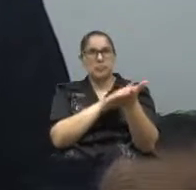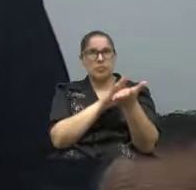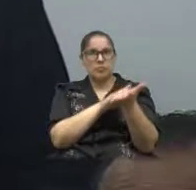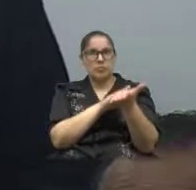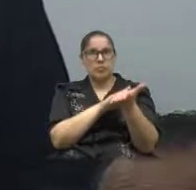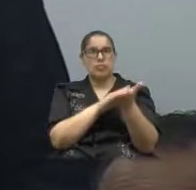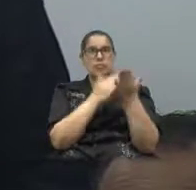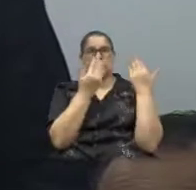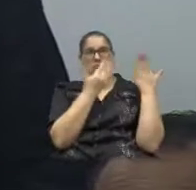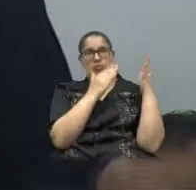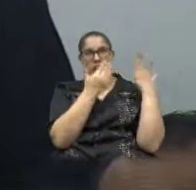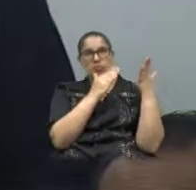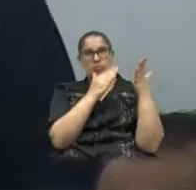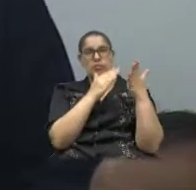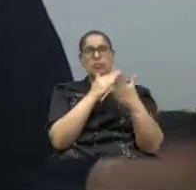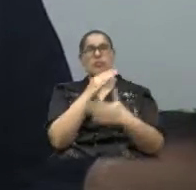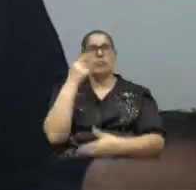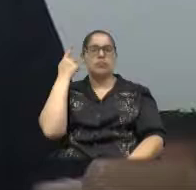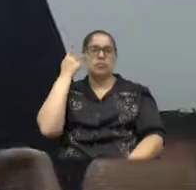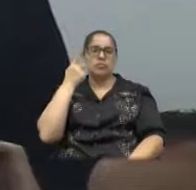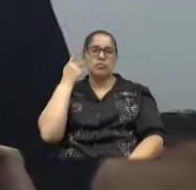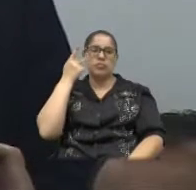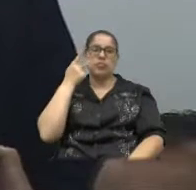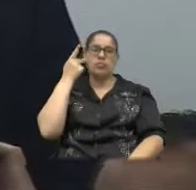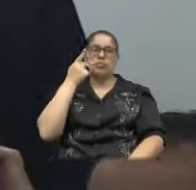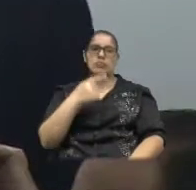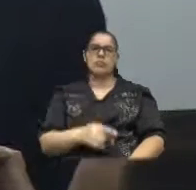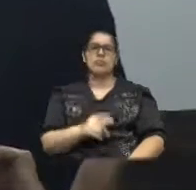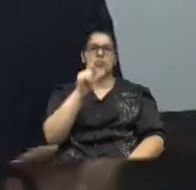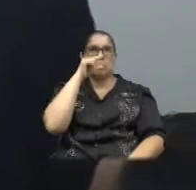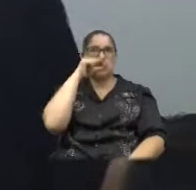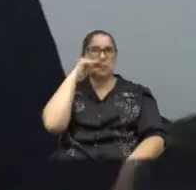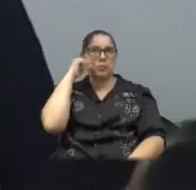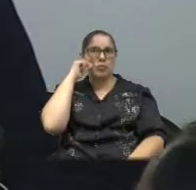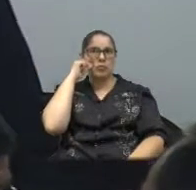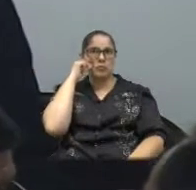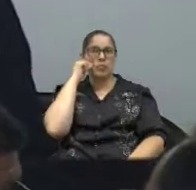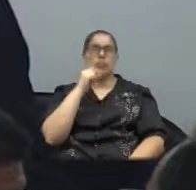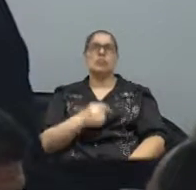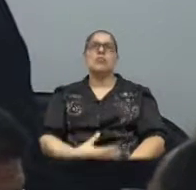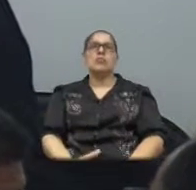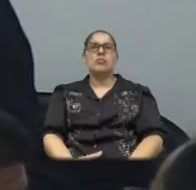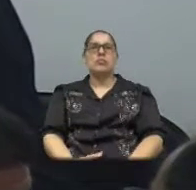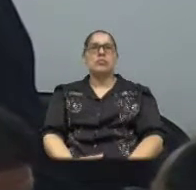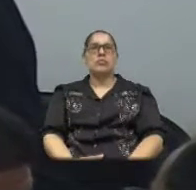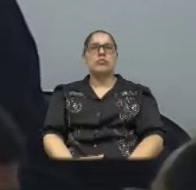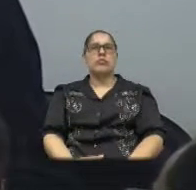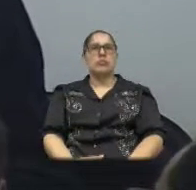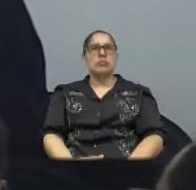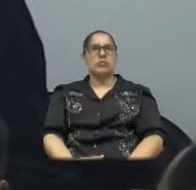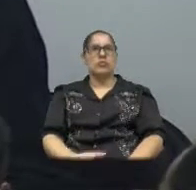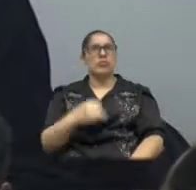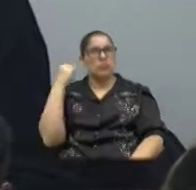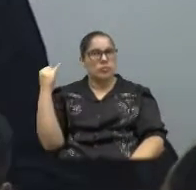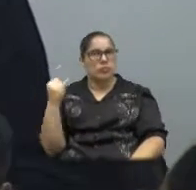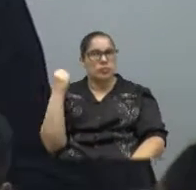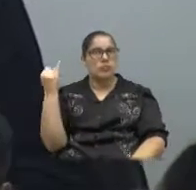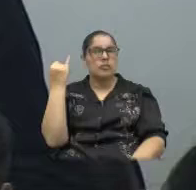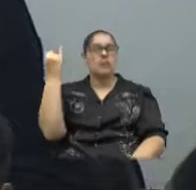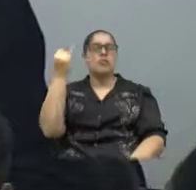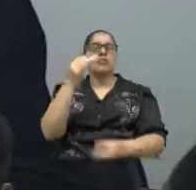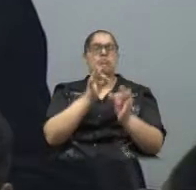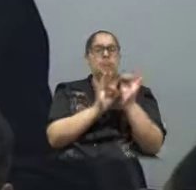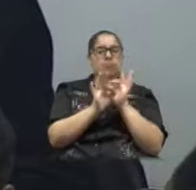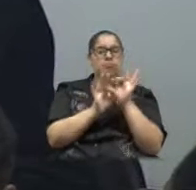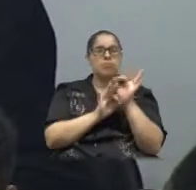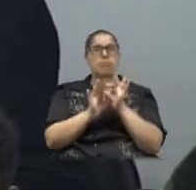vereador Estevão pela sua moção, pela sua reação e que ela